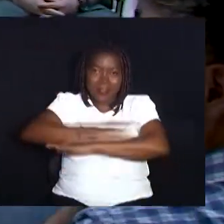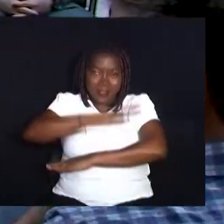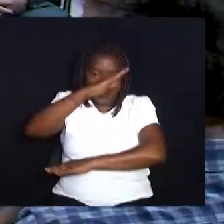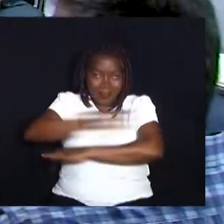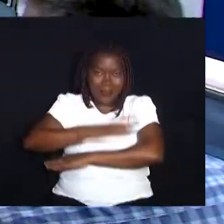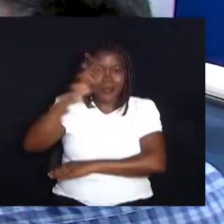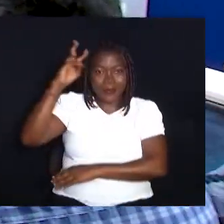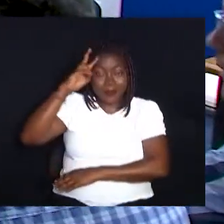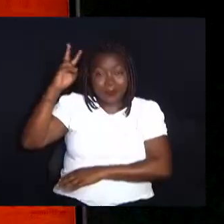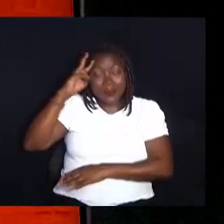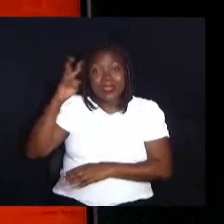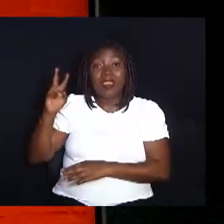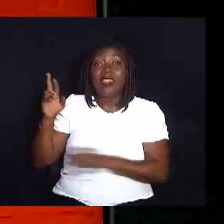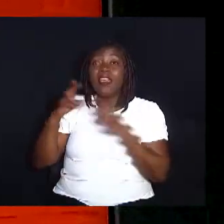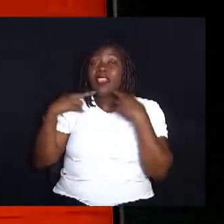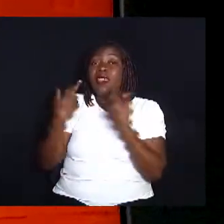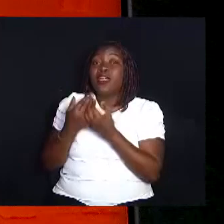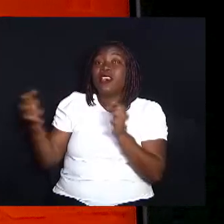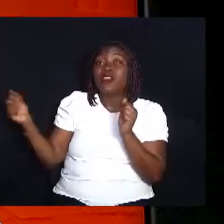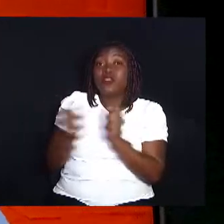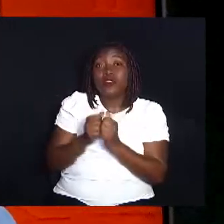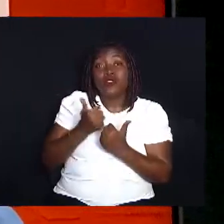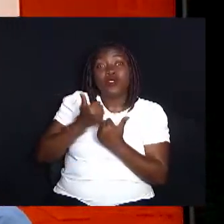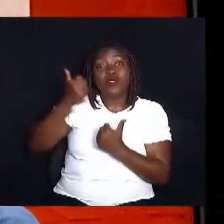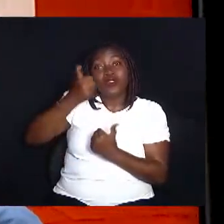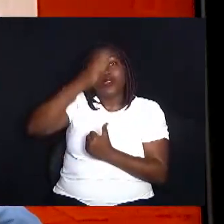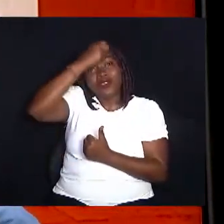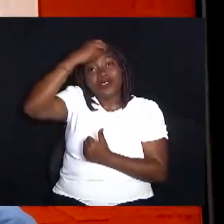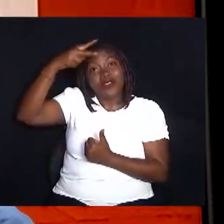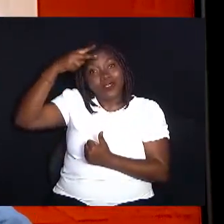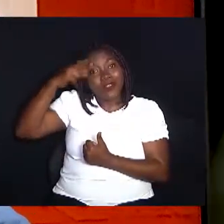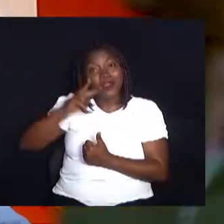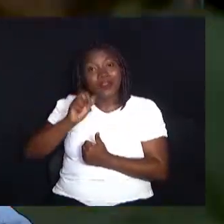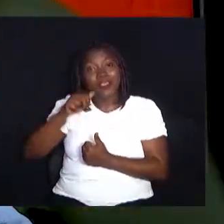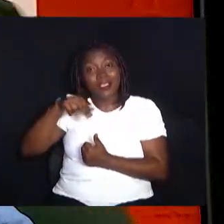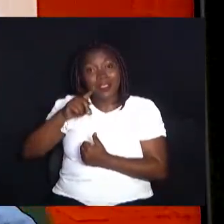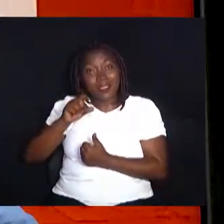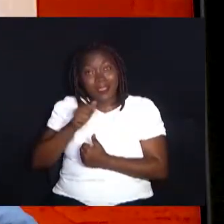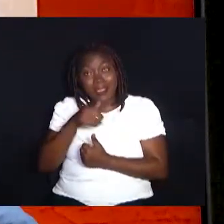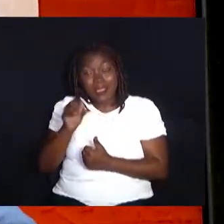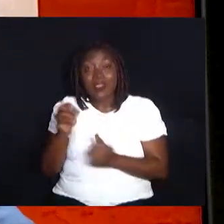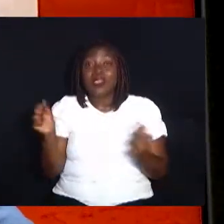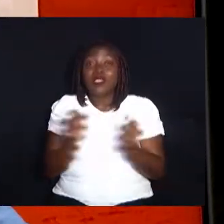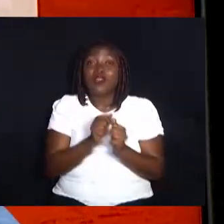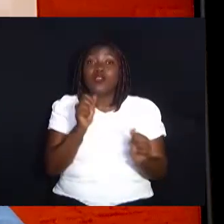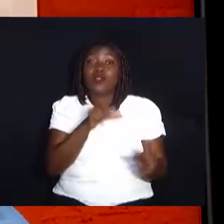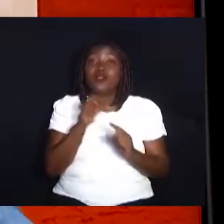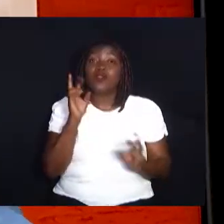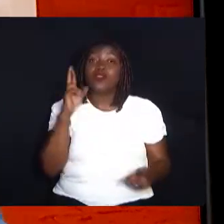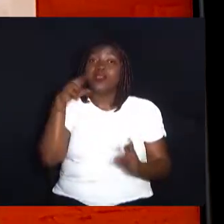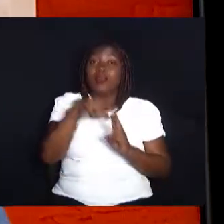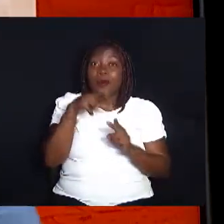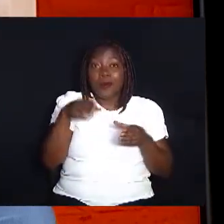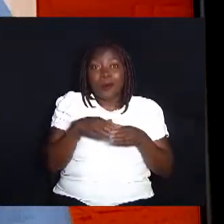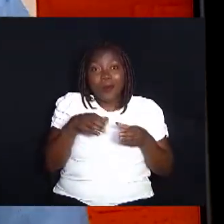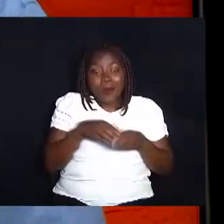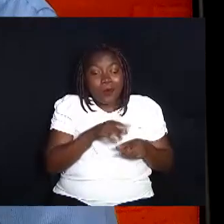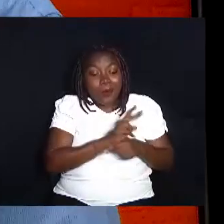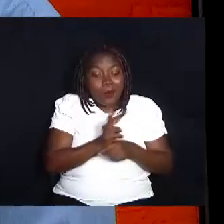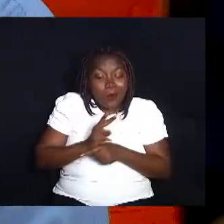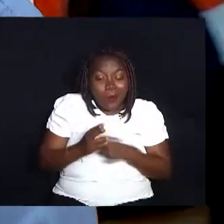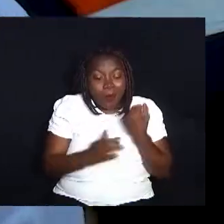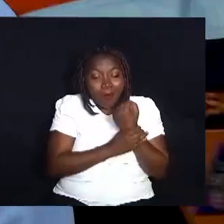reuniu o vice-prefeito Vanderlei de Almeida o Vandão com os representantes do comitê de Gestão de Risco e